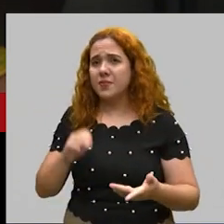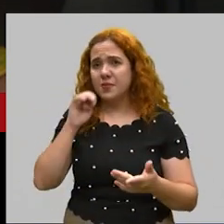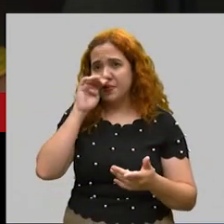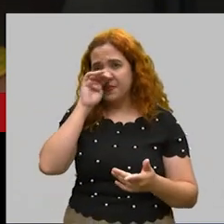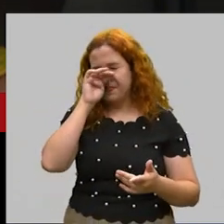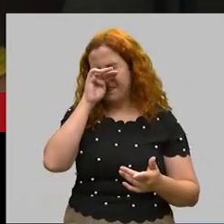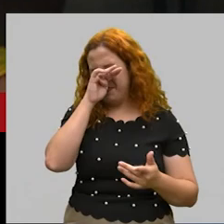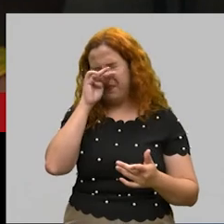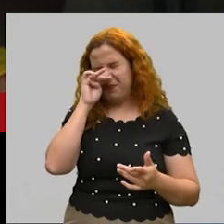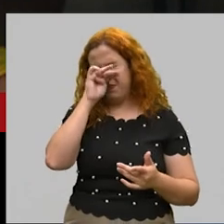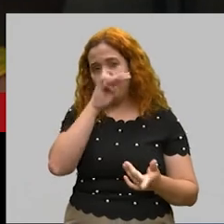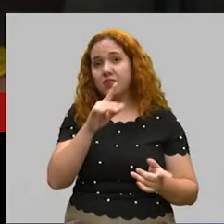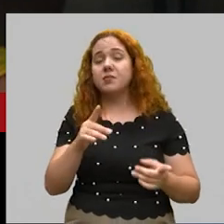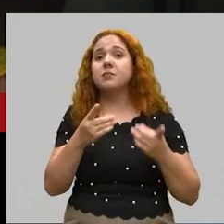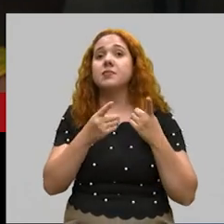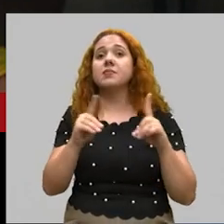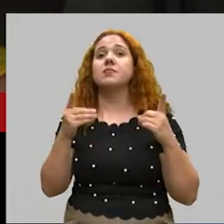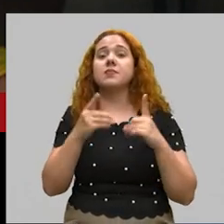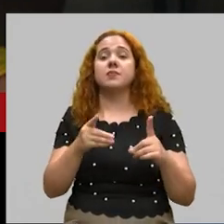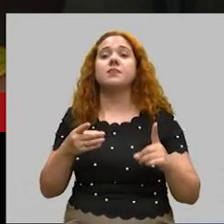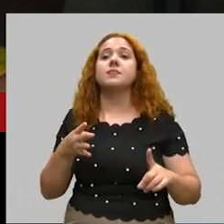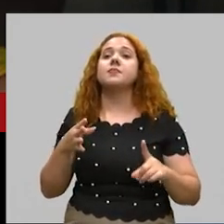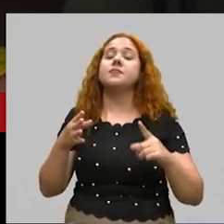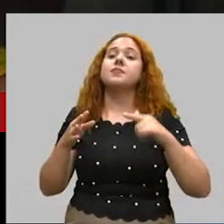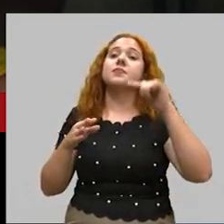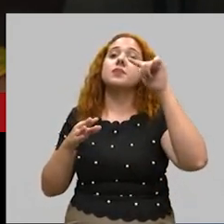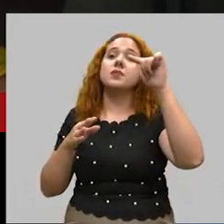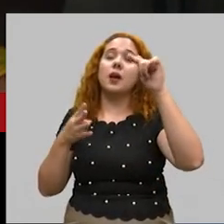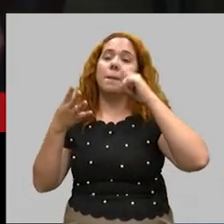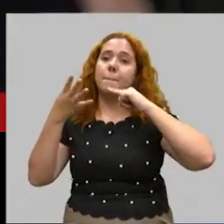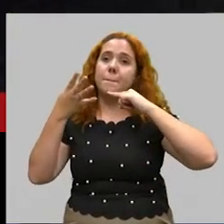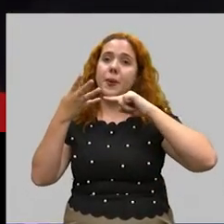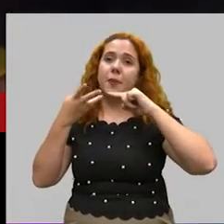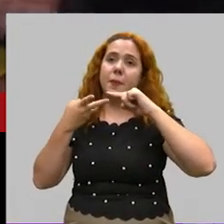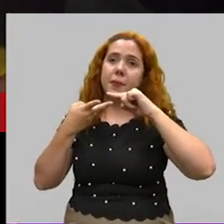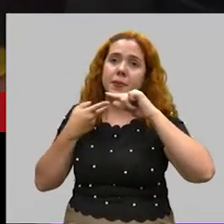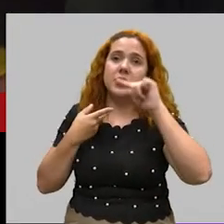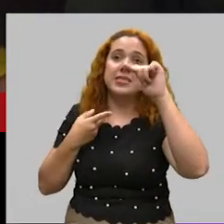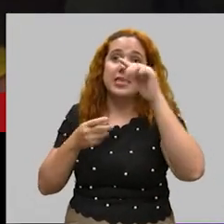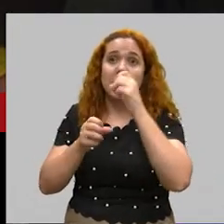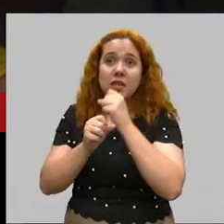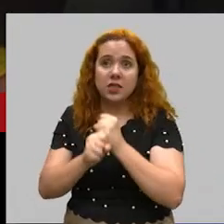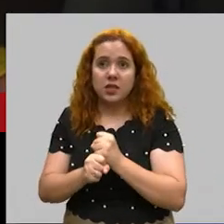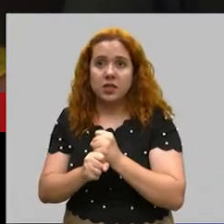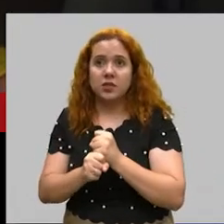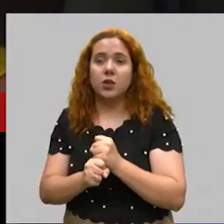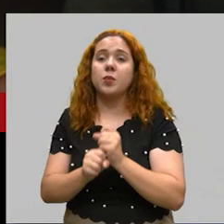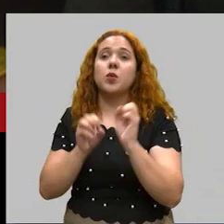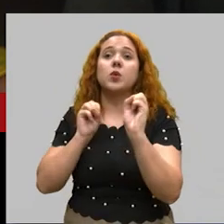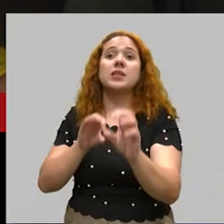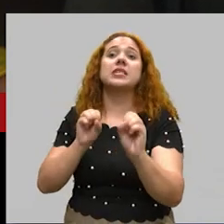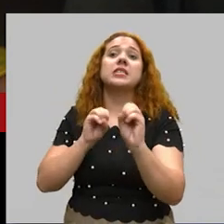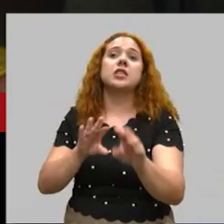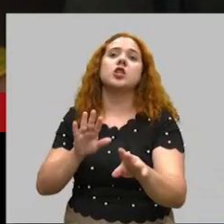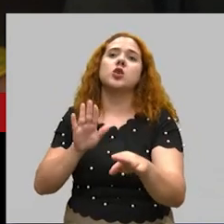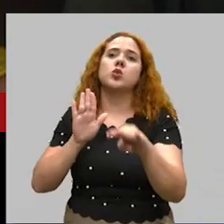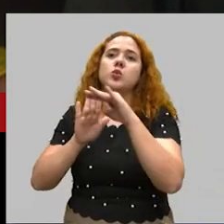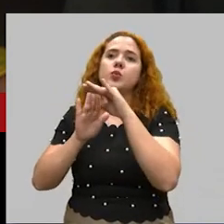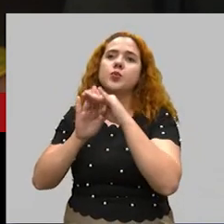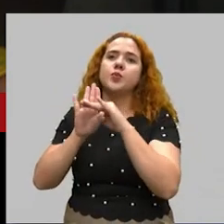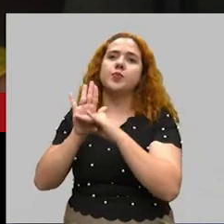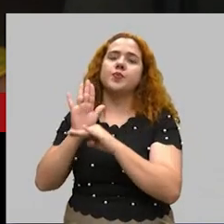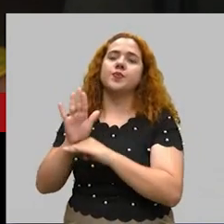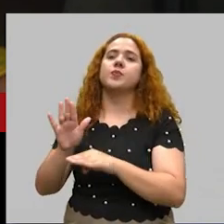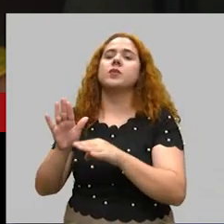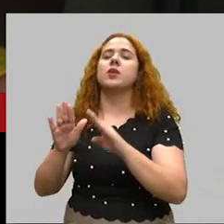elencar dentro dos sete pontos extremamente importantes pro bom funcionamento da Educação do campo eh